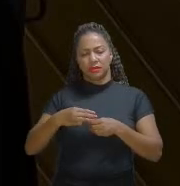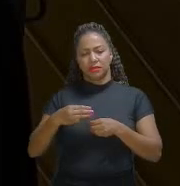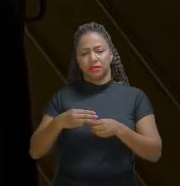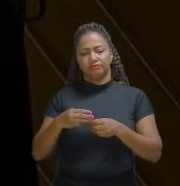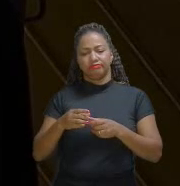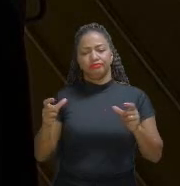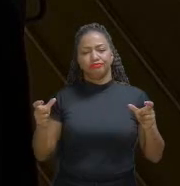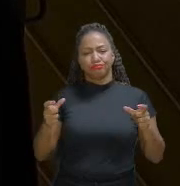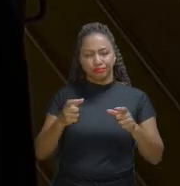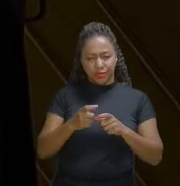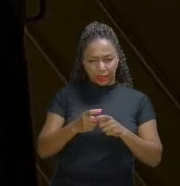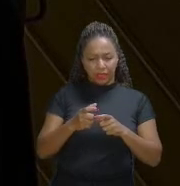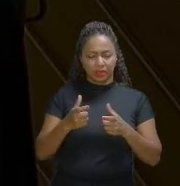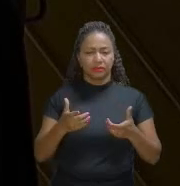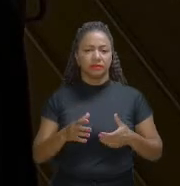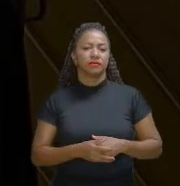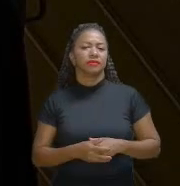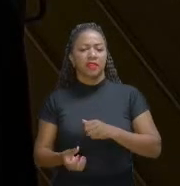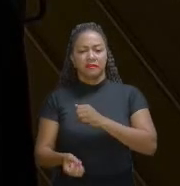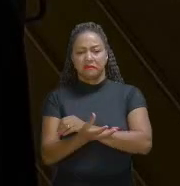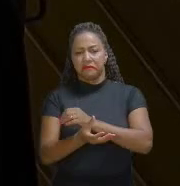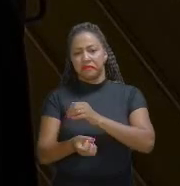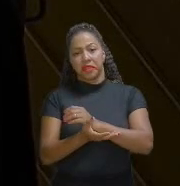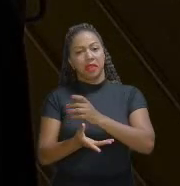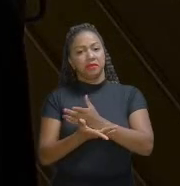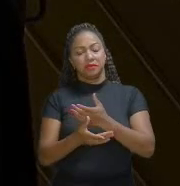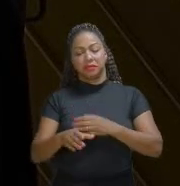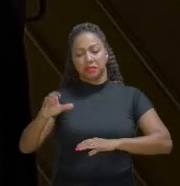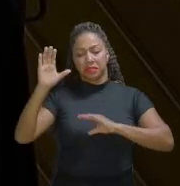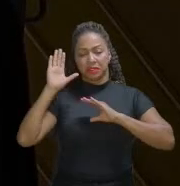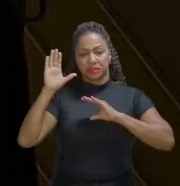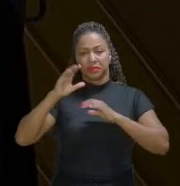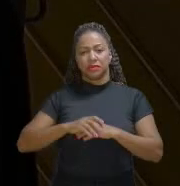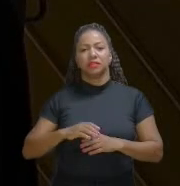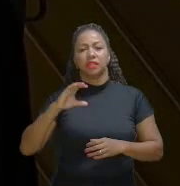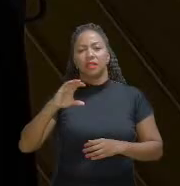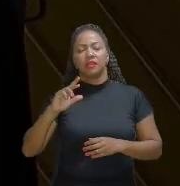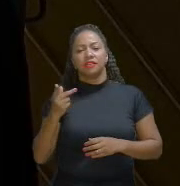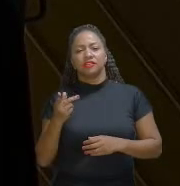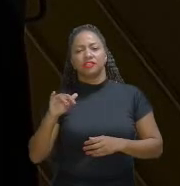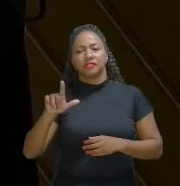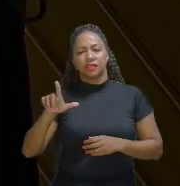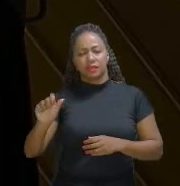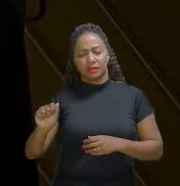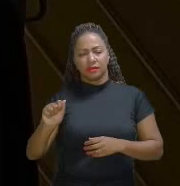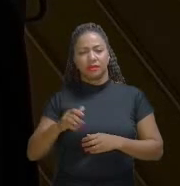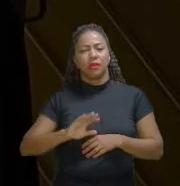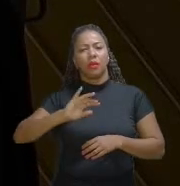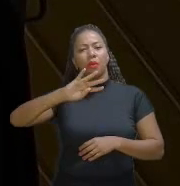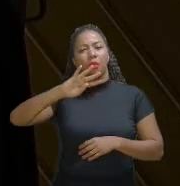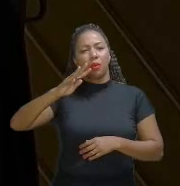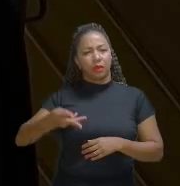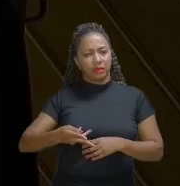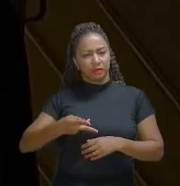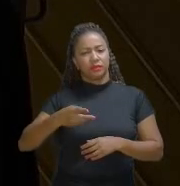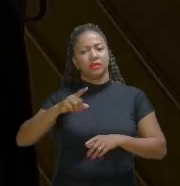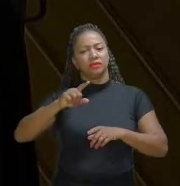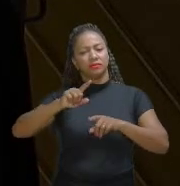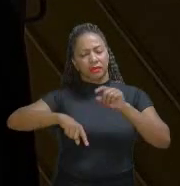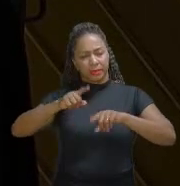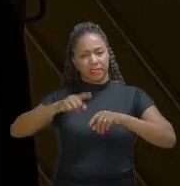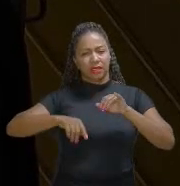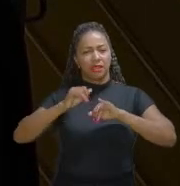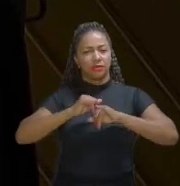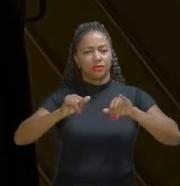porte. Não se presume fraude apenas pelo fato de a candidata Sheila Mira ter destinado R$ 4.750 à produção de material de